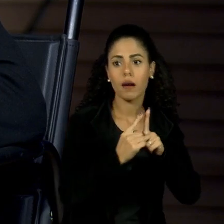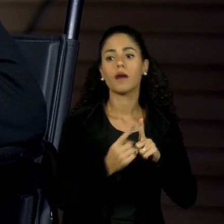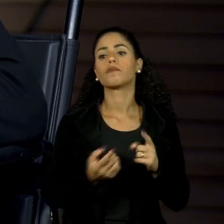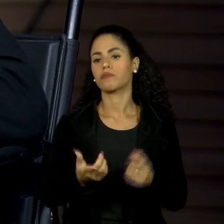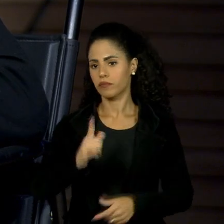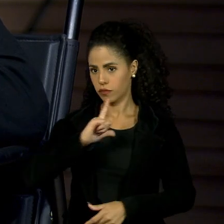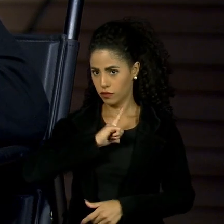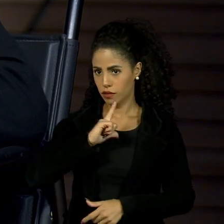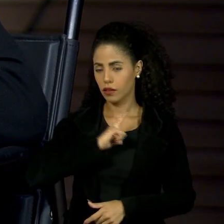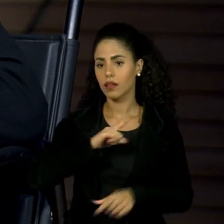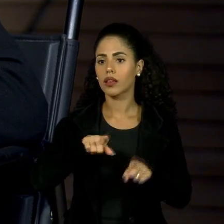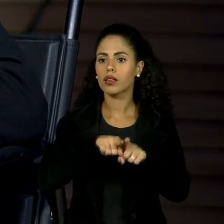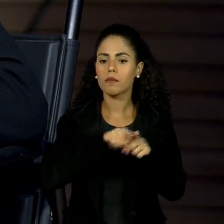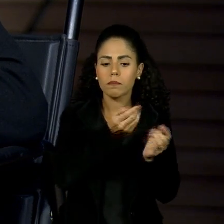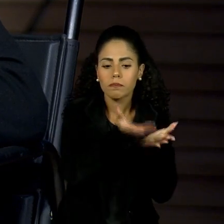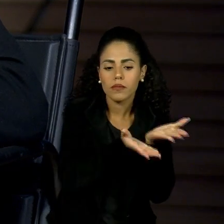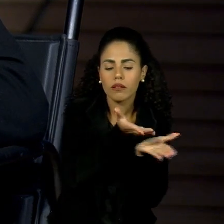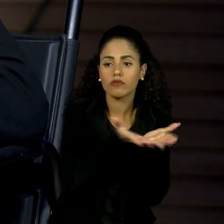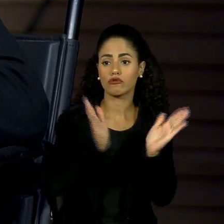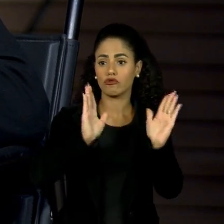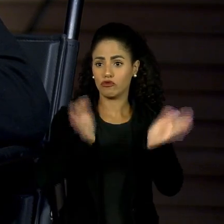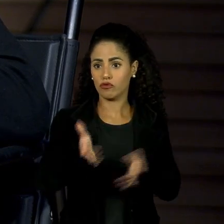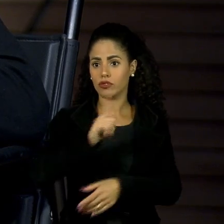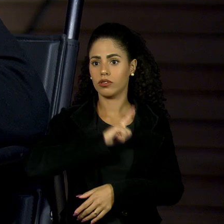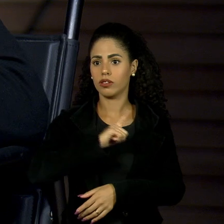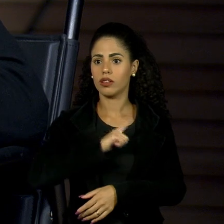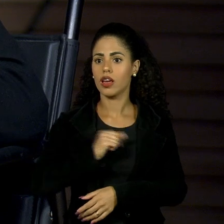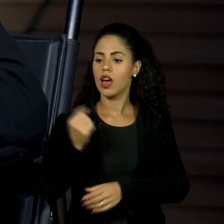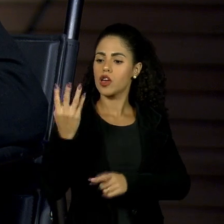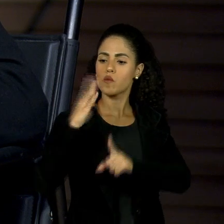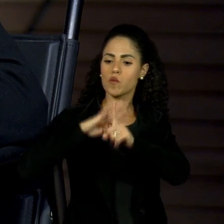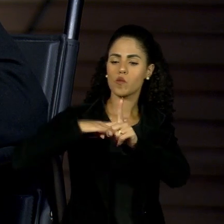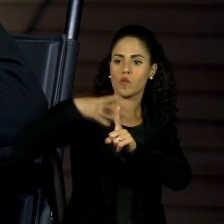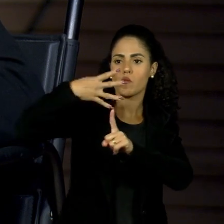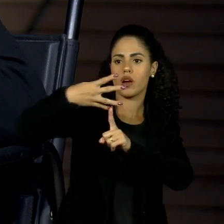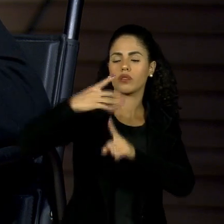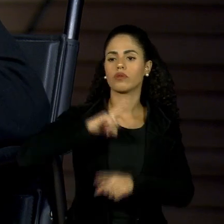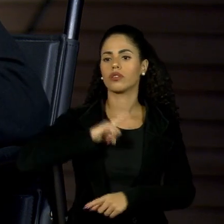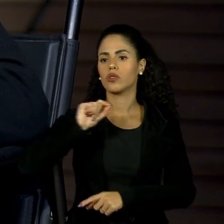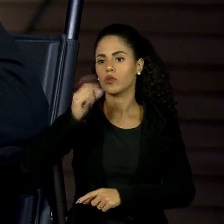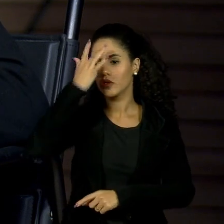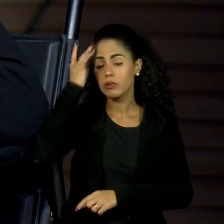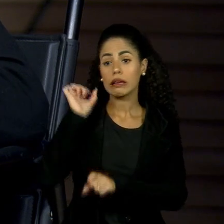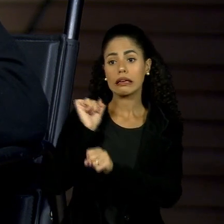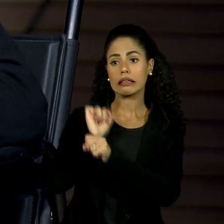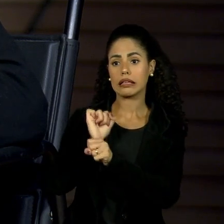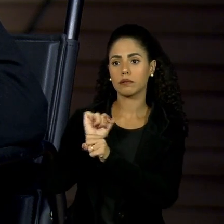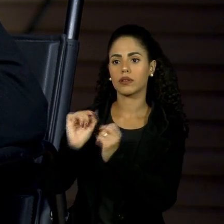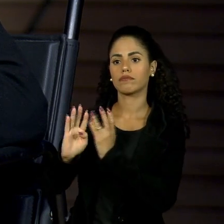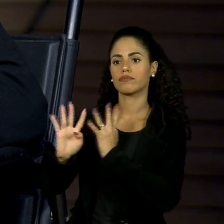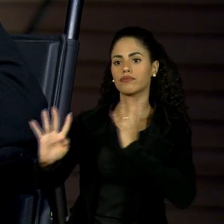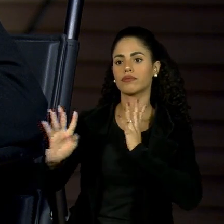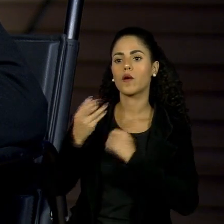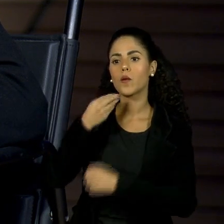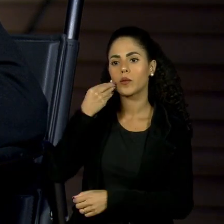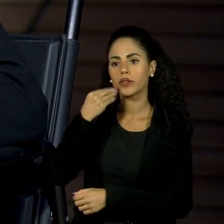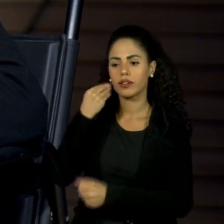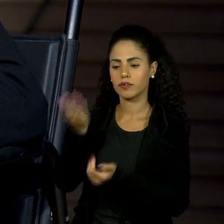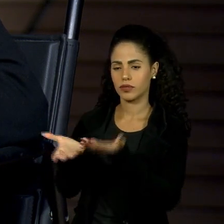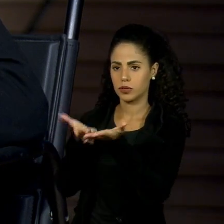esse número em tratamento e quase 4 vezes esse número aguardando a oportunidade de um